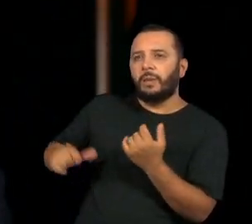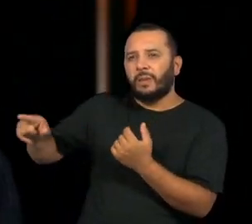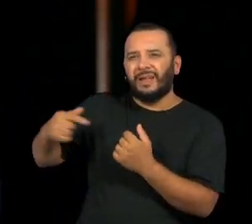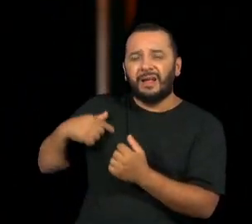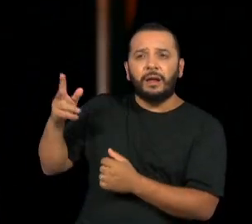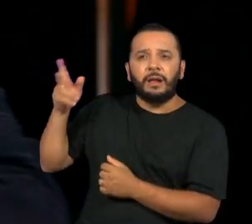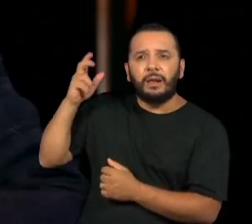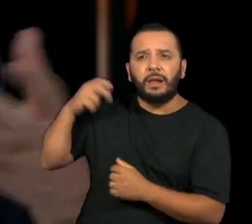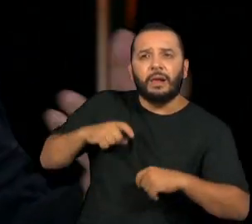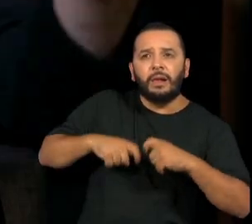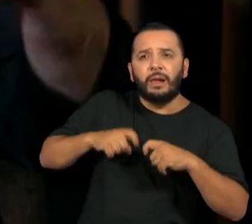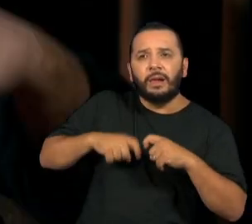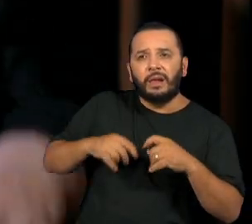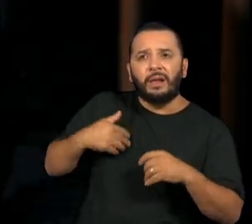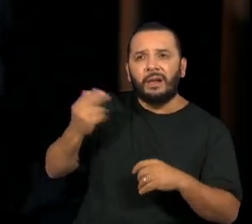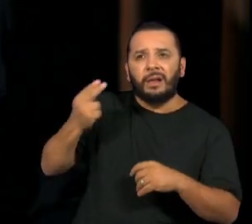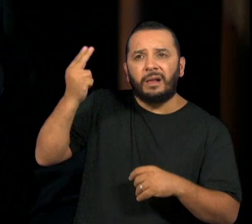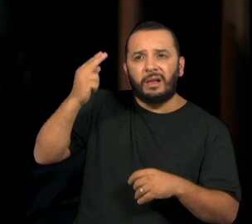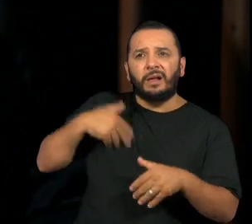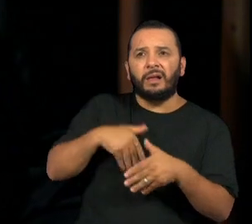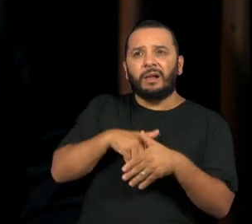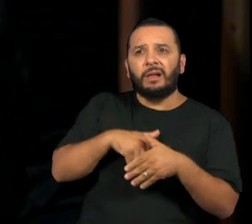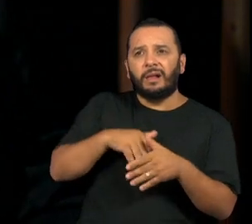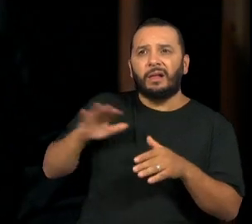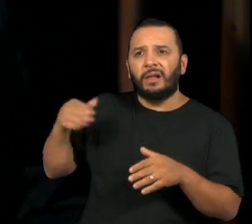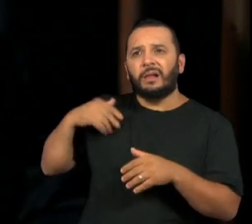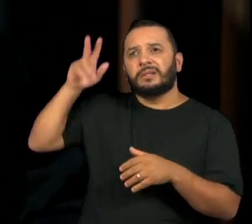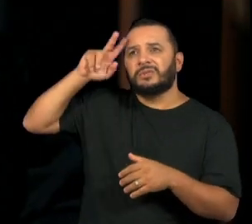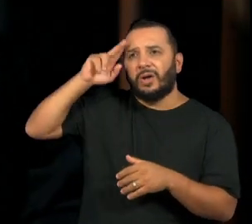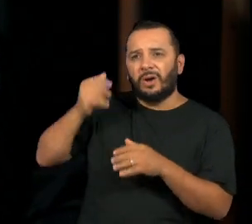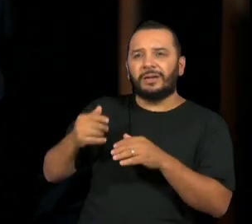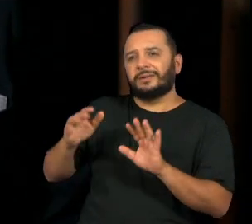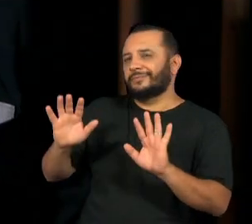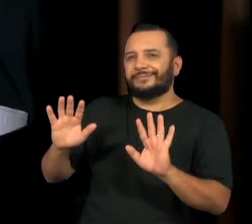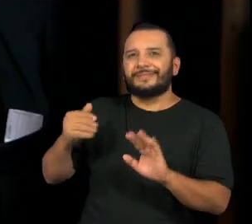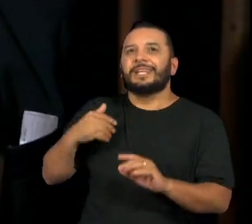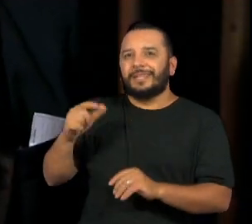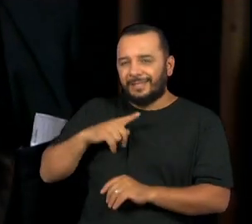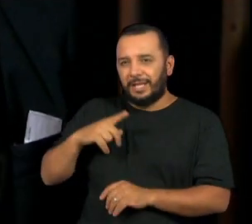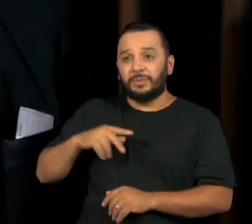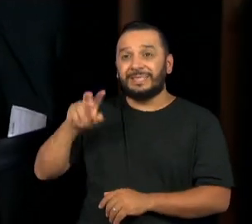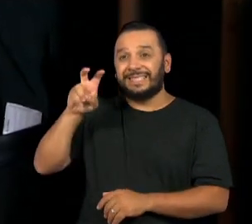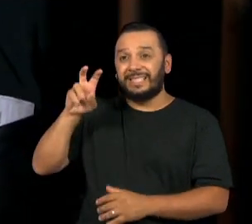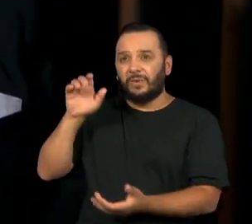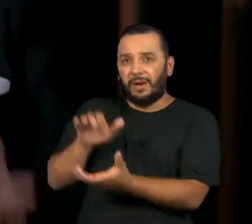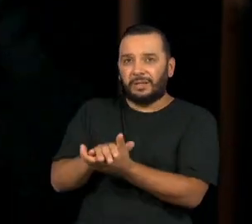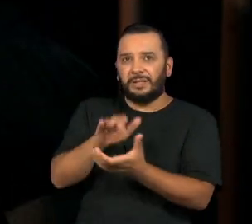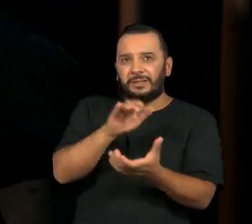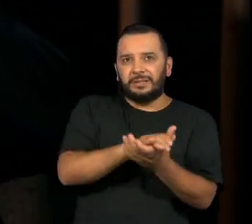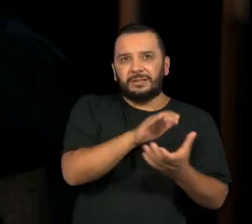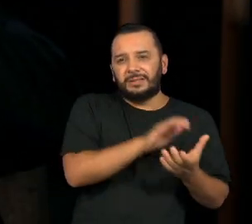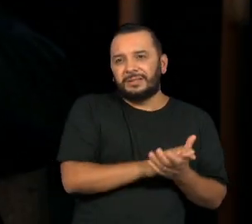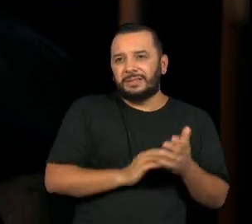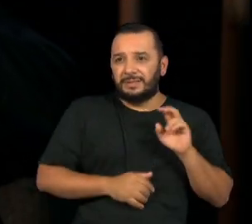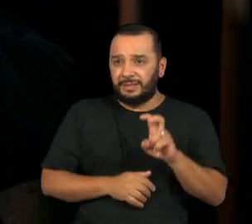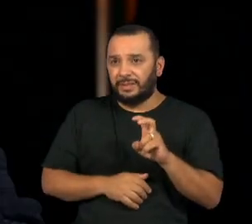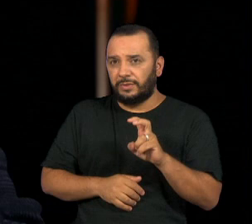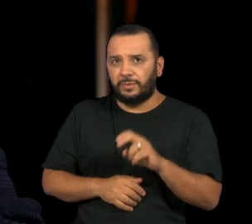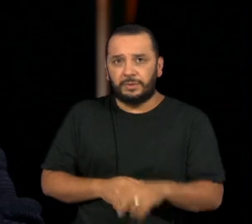a crítica. Começa a fazer a música, a crítica. Eu tenho uma história linda com a minha... Eu tenho 5 casamentos, né?